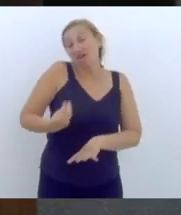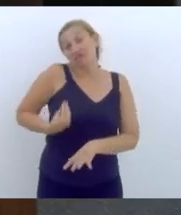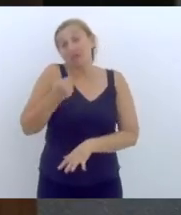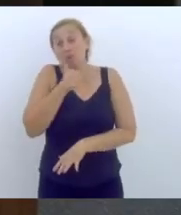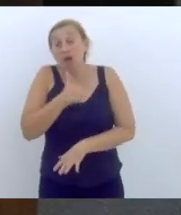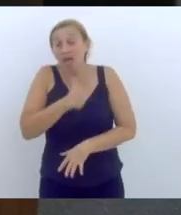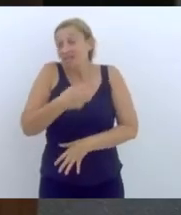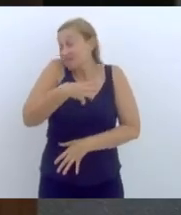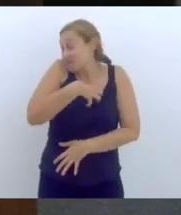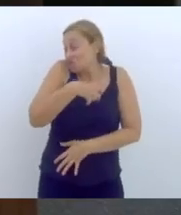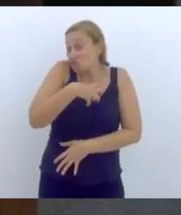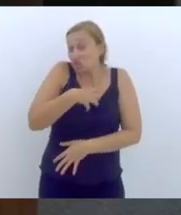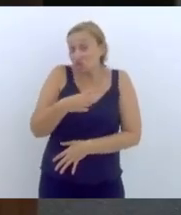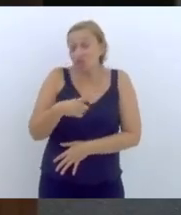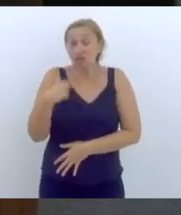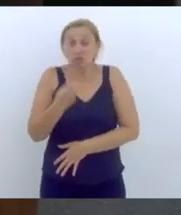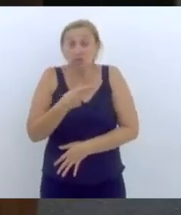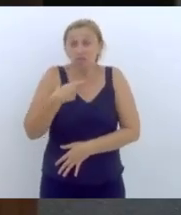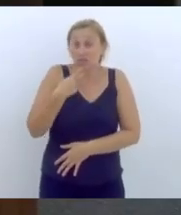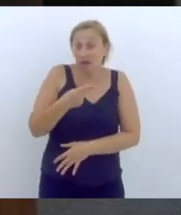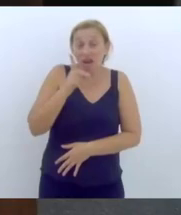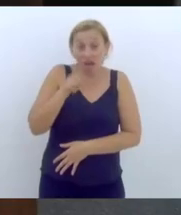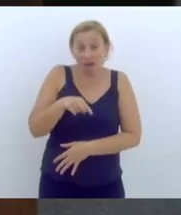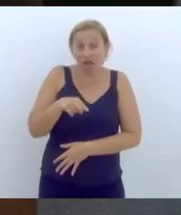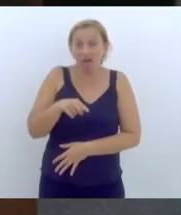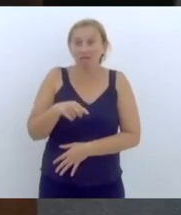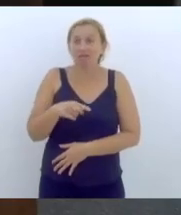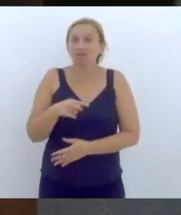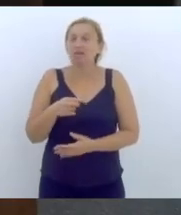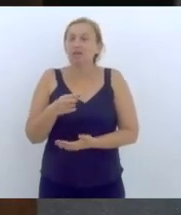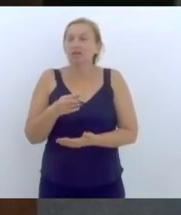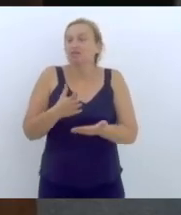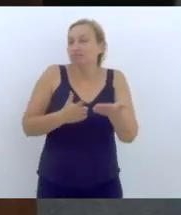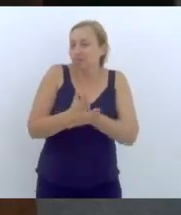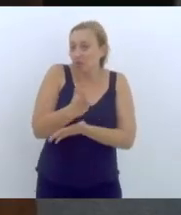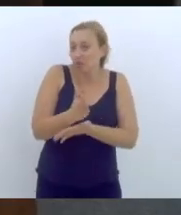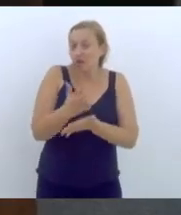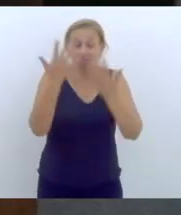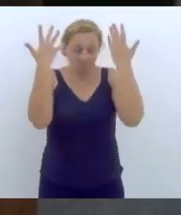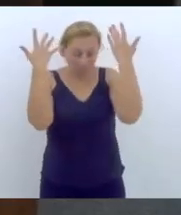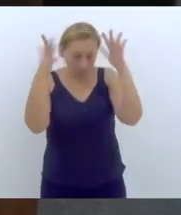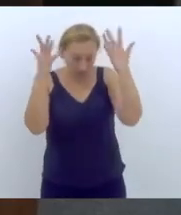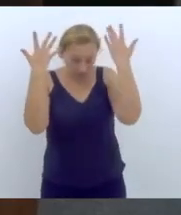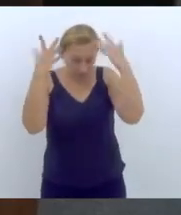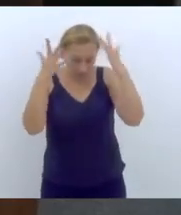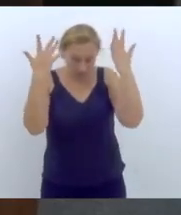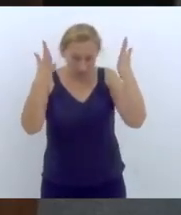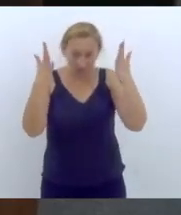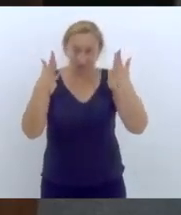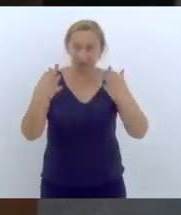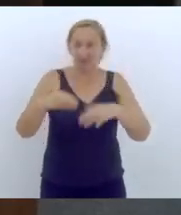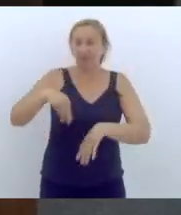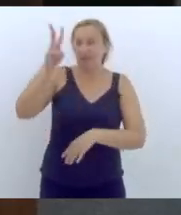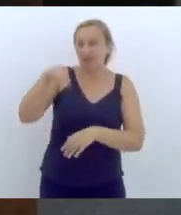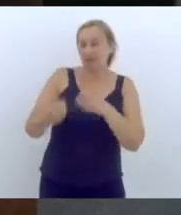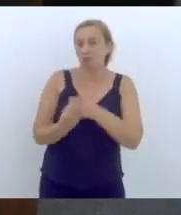sentido, o nosso parecer é favorável, elogiando aí a autora do projeto.